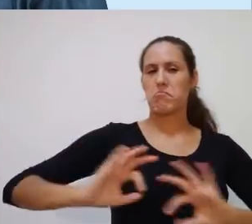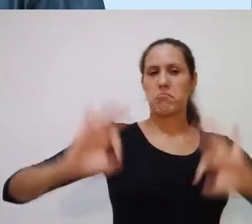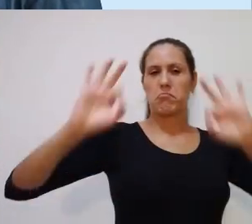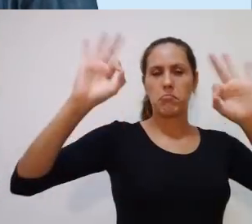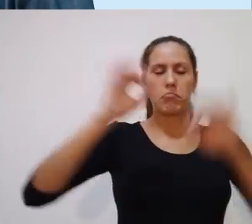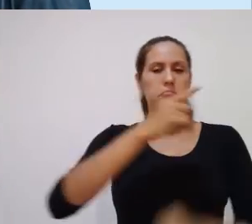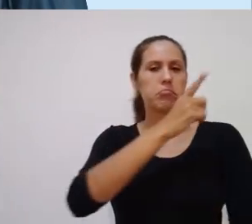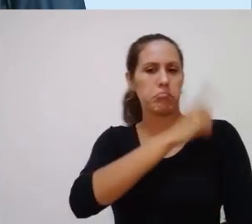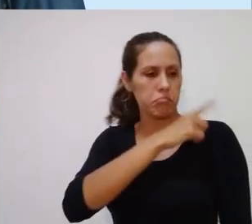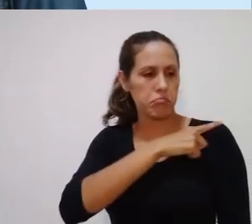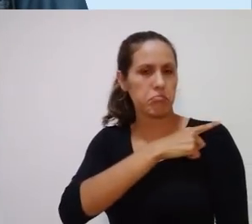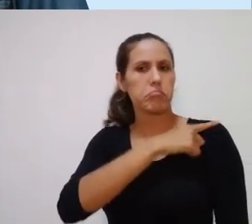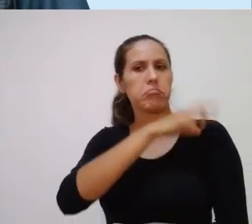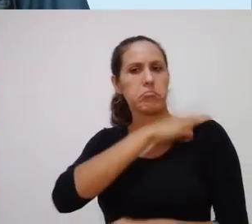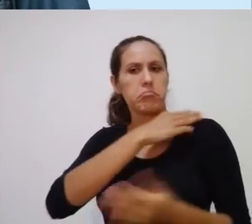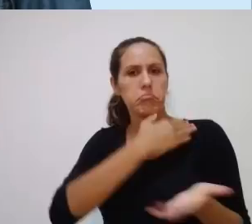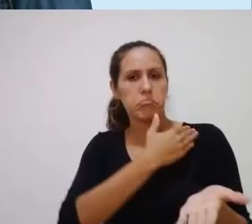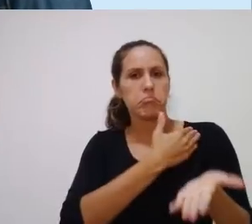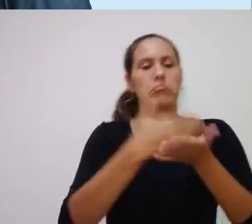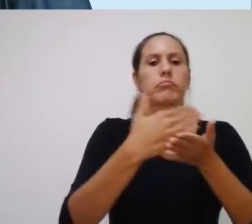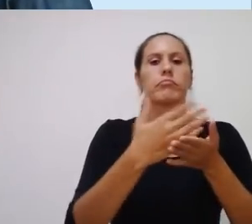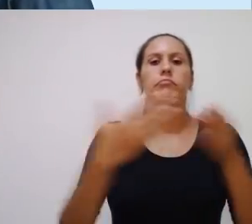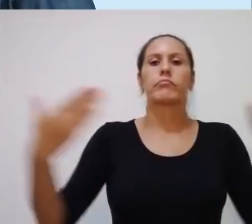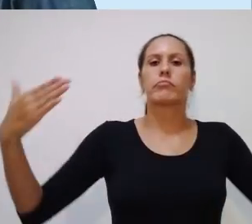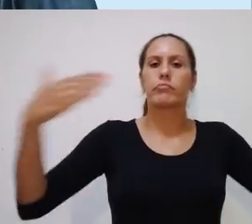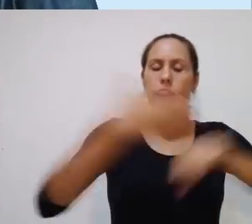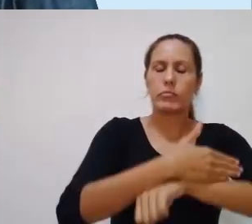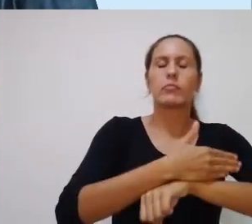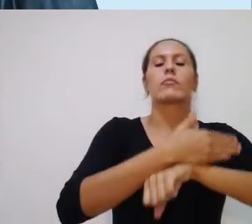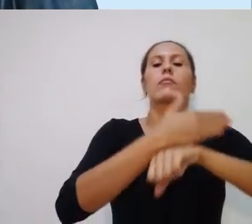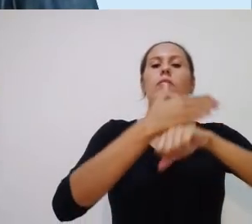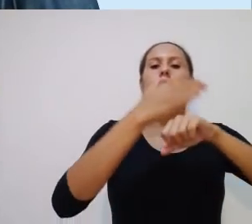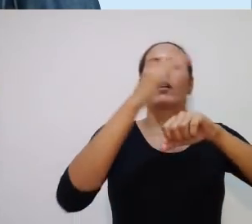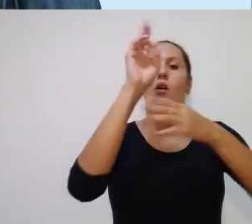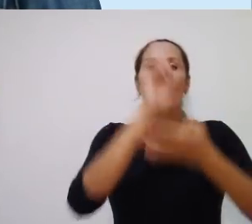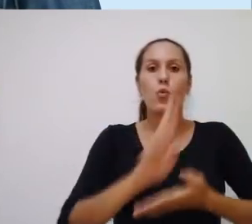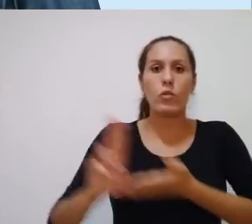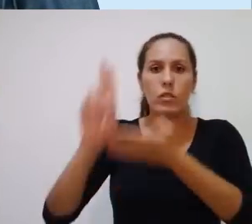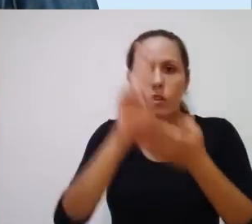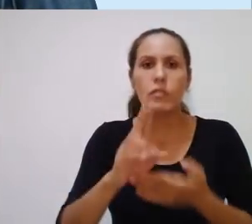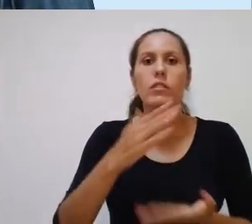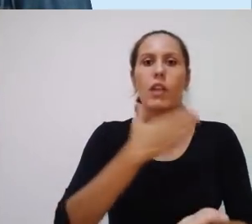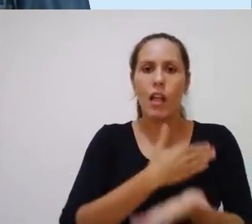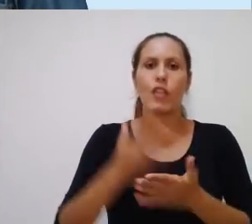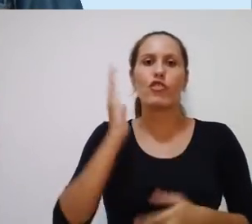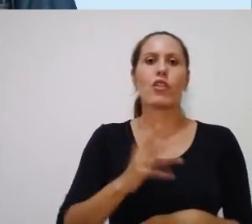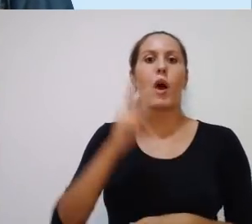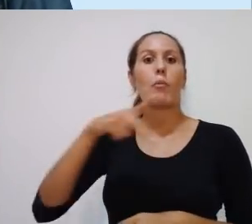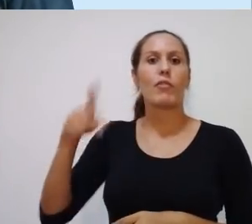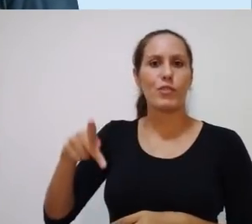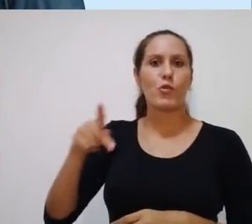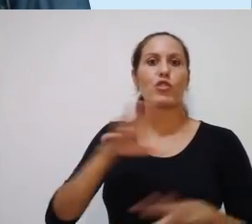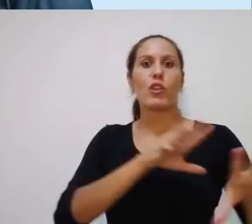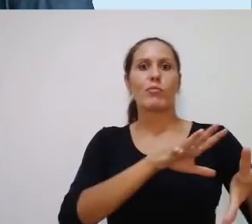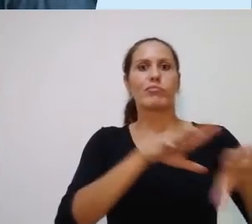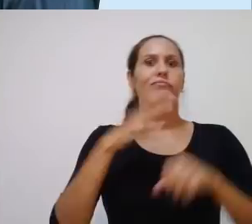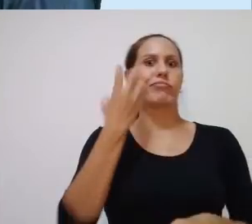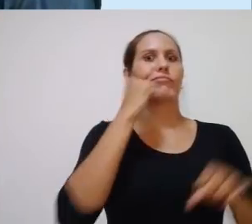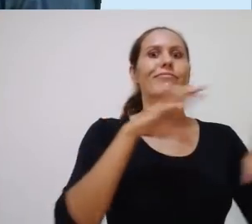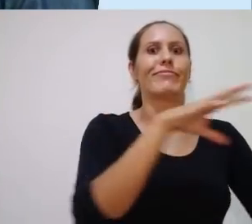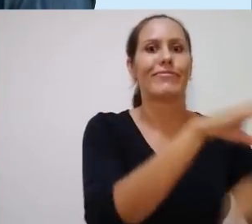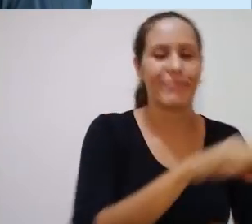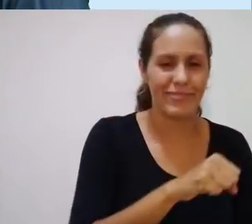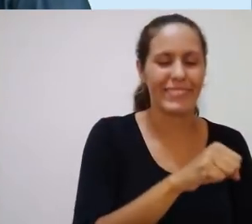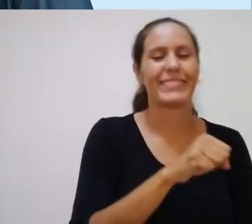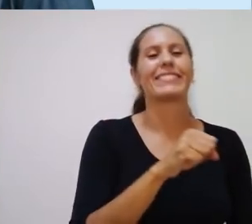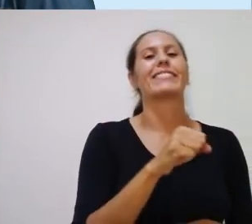Quando ela chega na universidade, na área de biologia, ela já foi catada pelos professores da Universidade Federal